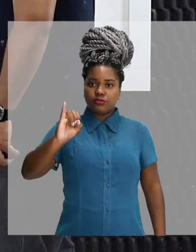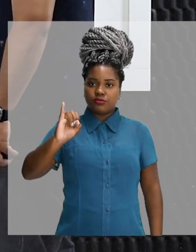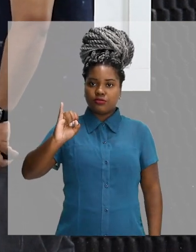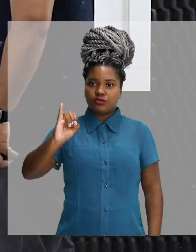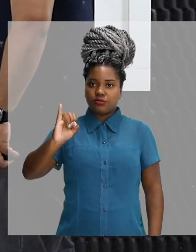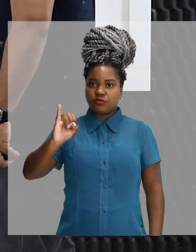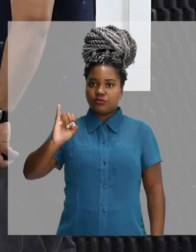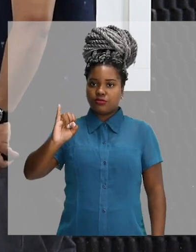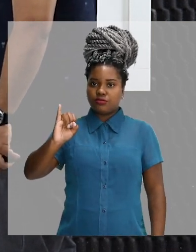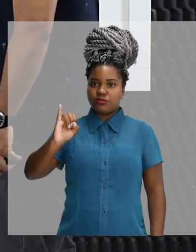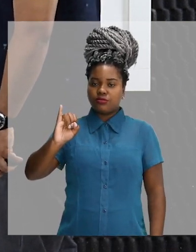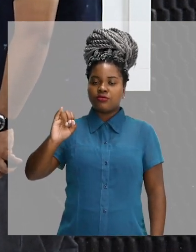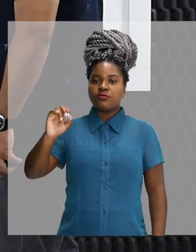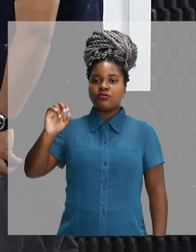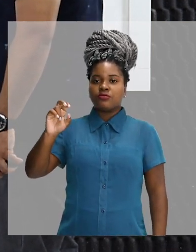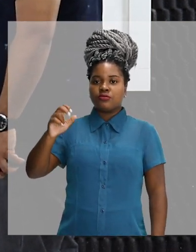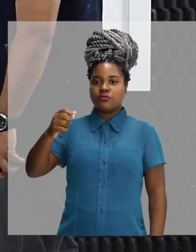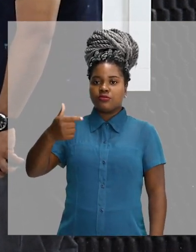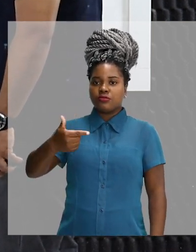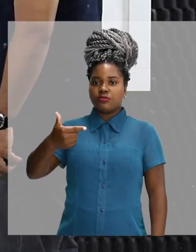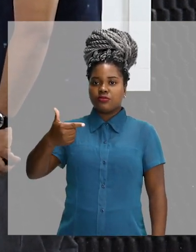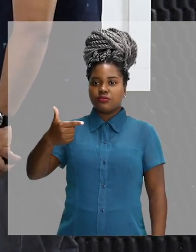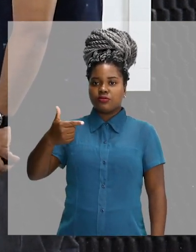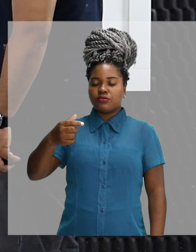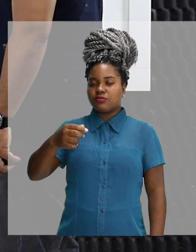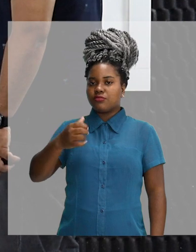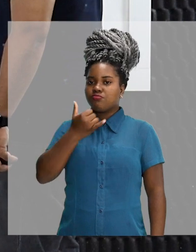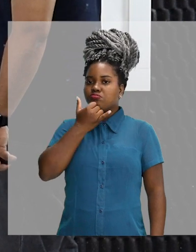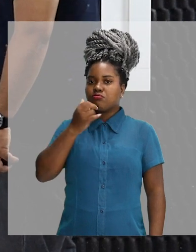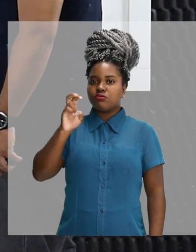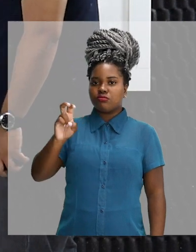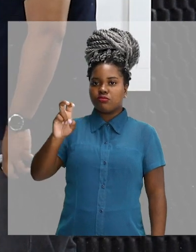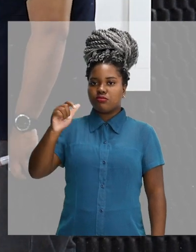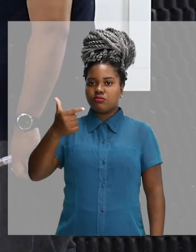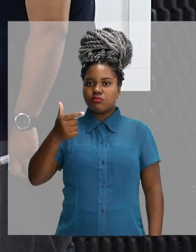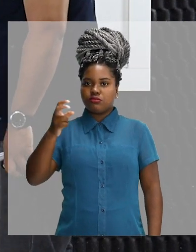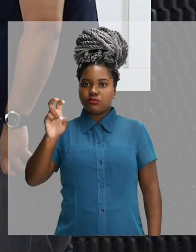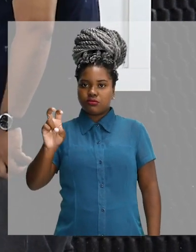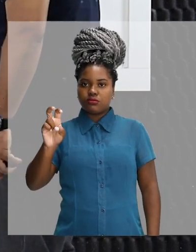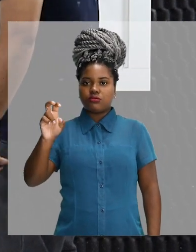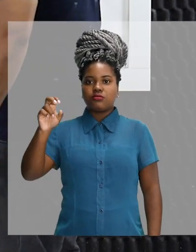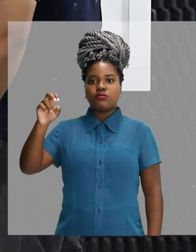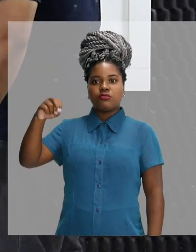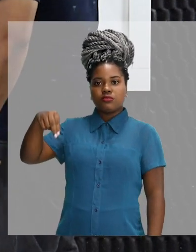nós temos um impulso de 525 newtons segundo.